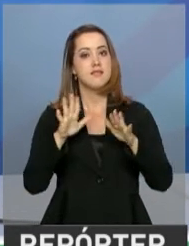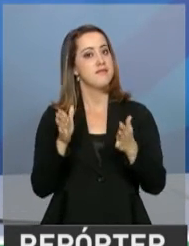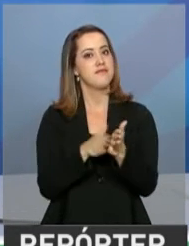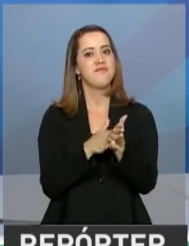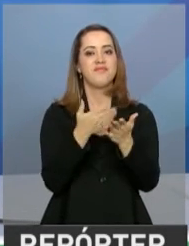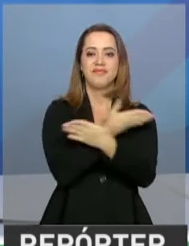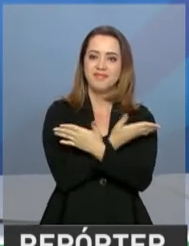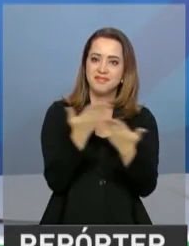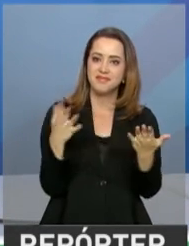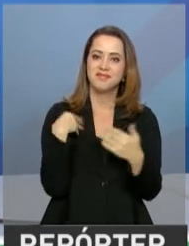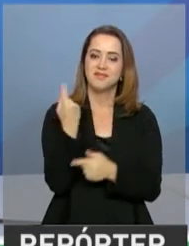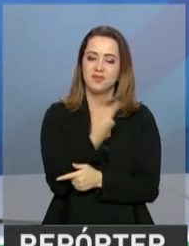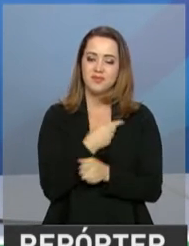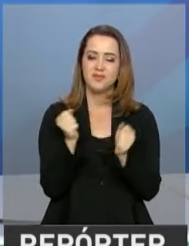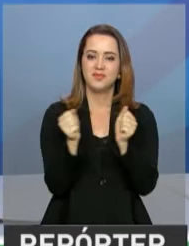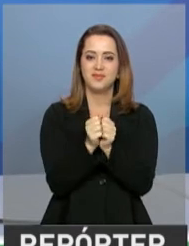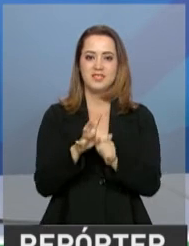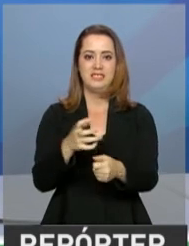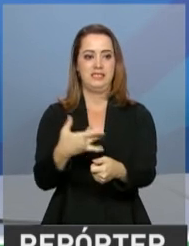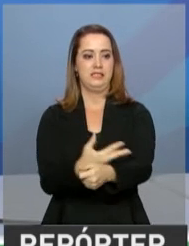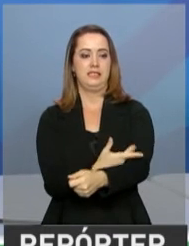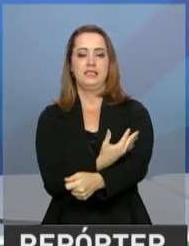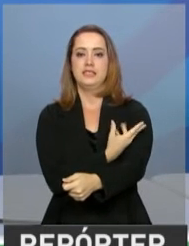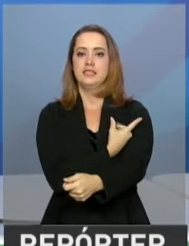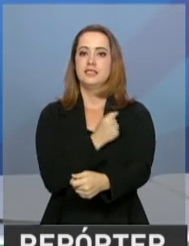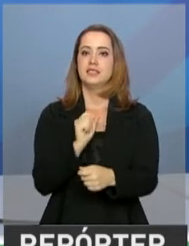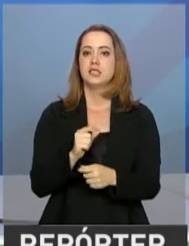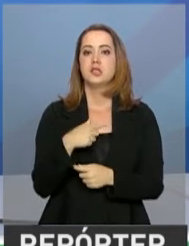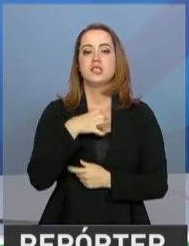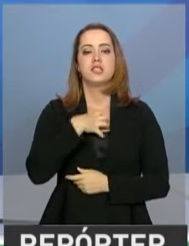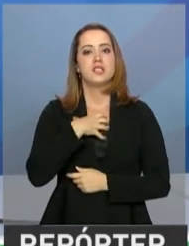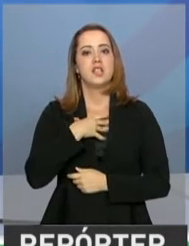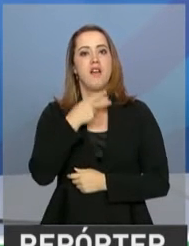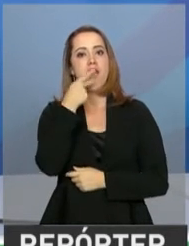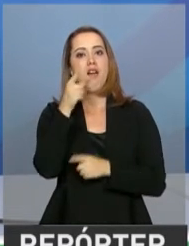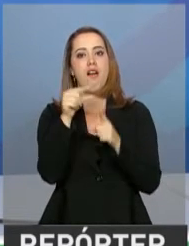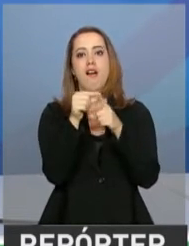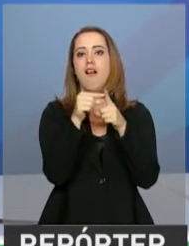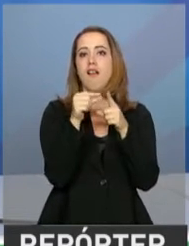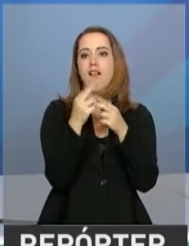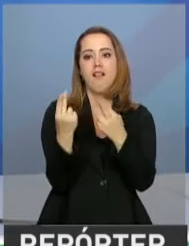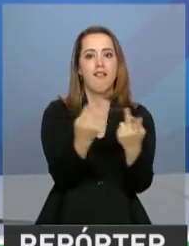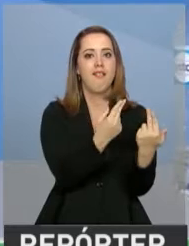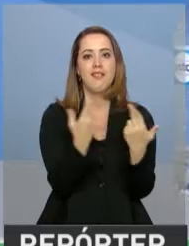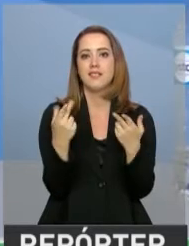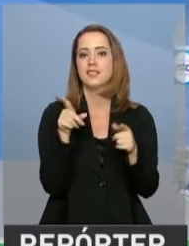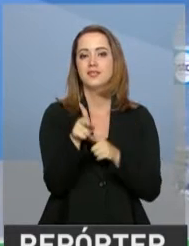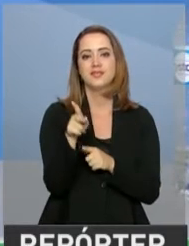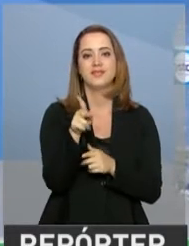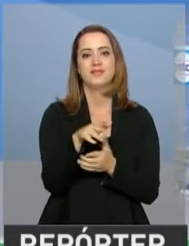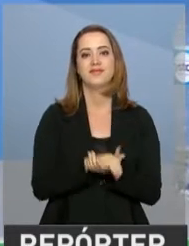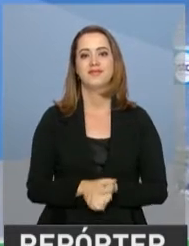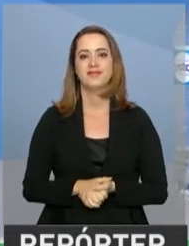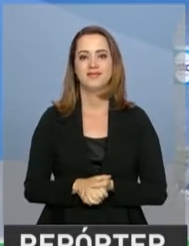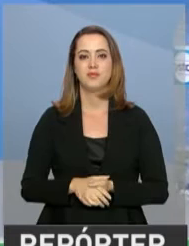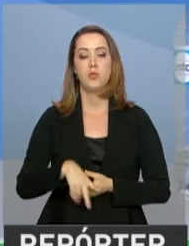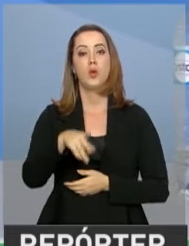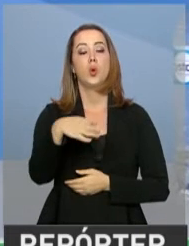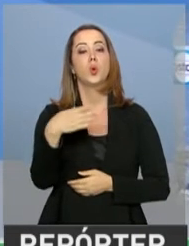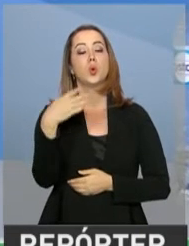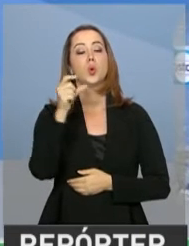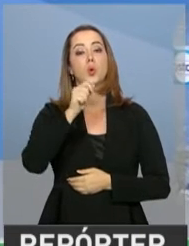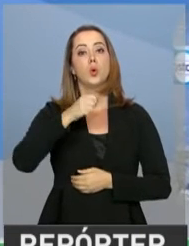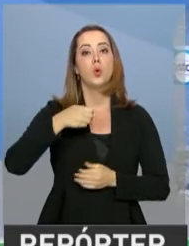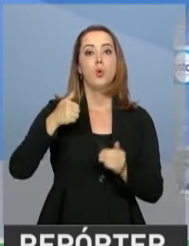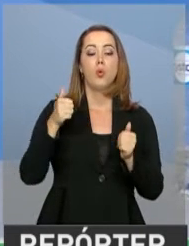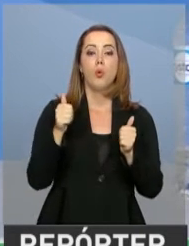gente. É uma emoção que faz as palavras serem todas iguais o tempo inteiro. Do futebol de 7 para o